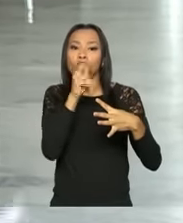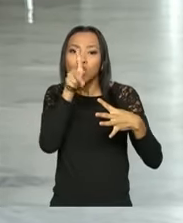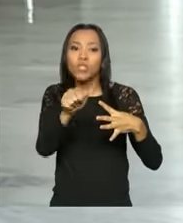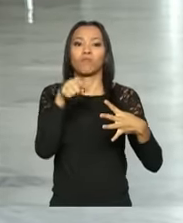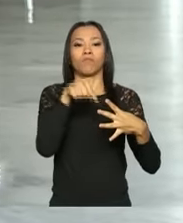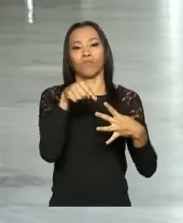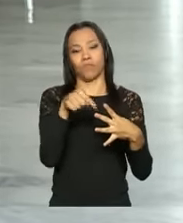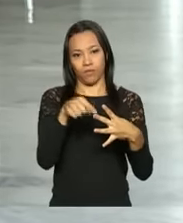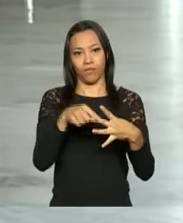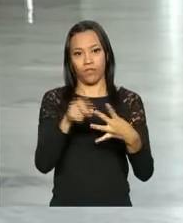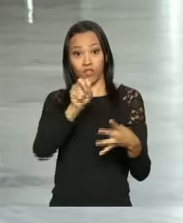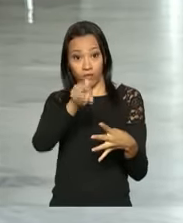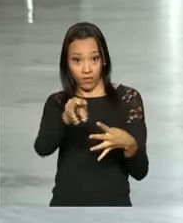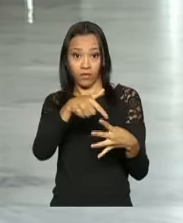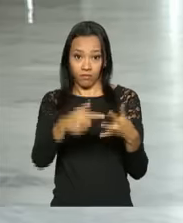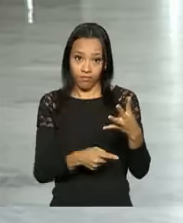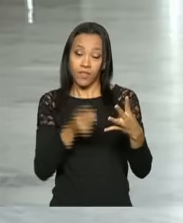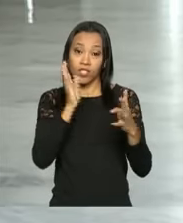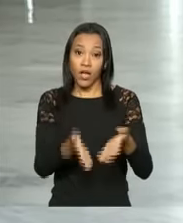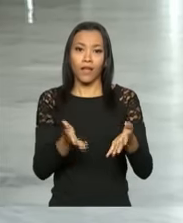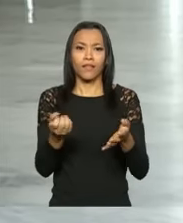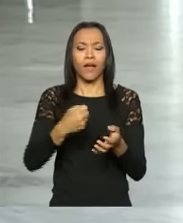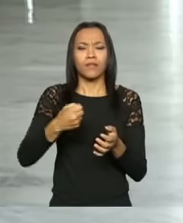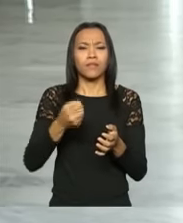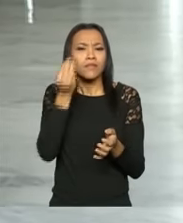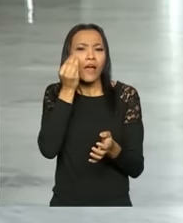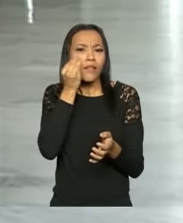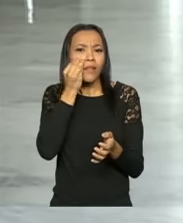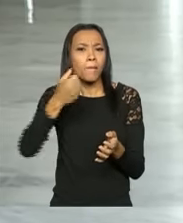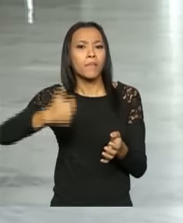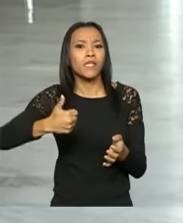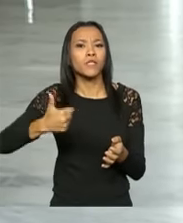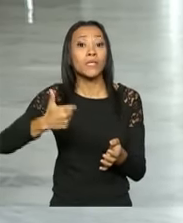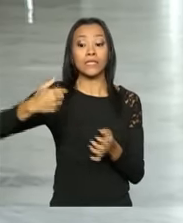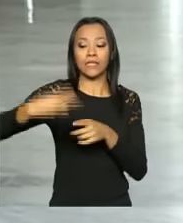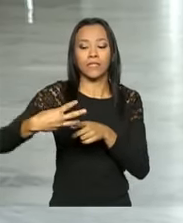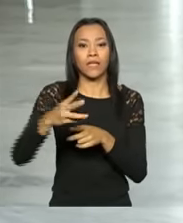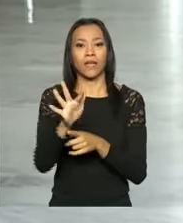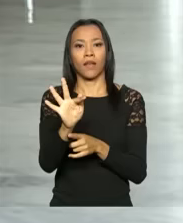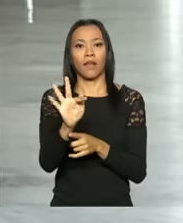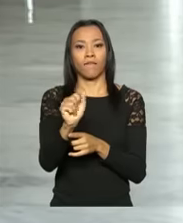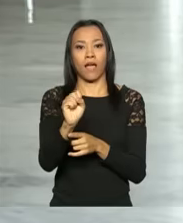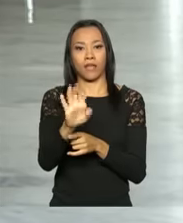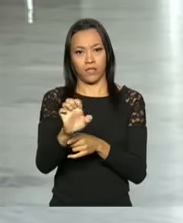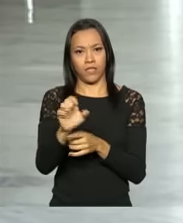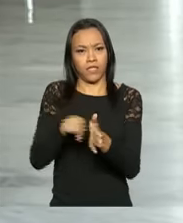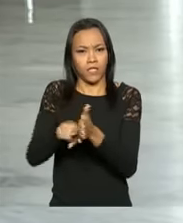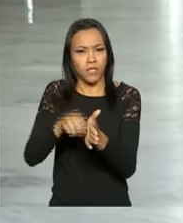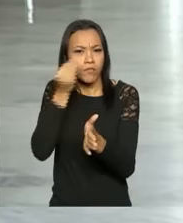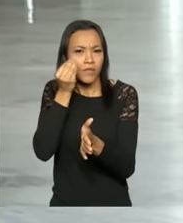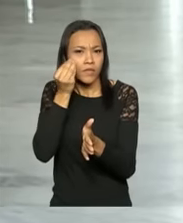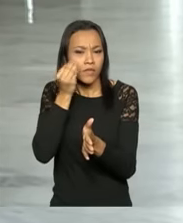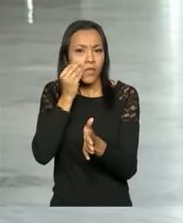tetravalente a vacina agora está na terceira fase de teste segundo o Instituto cerca de 17.000 voluntários